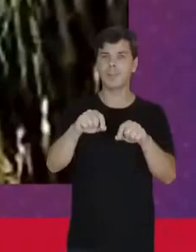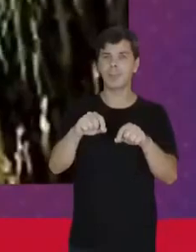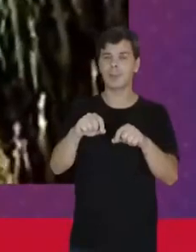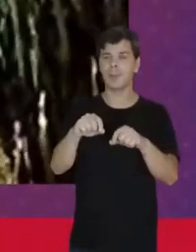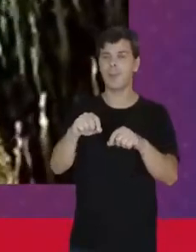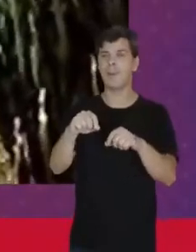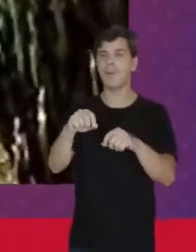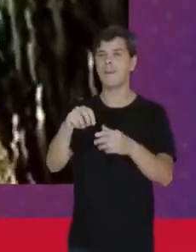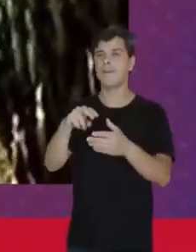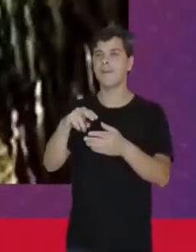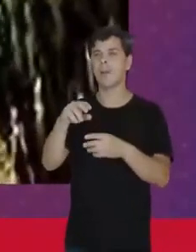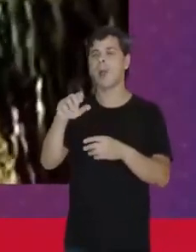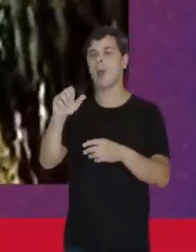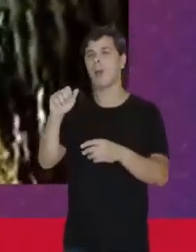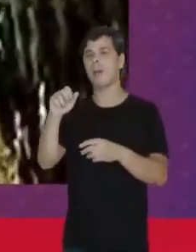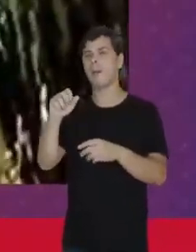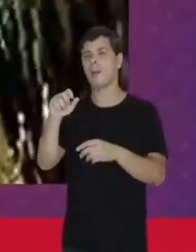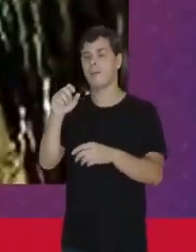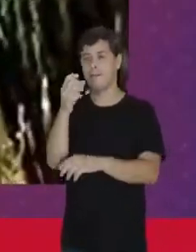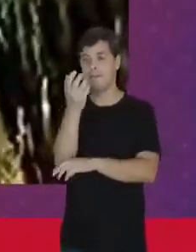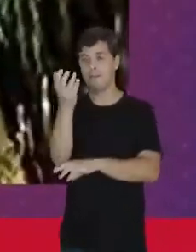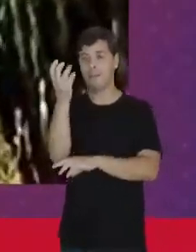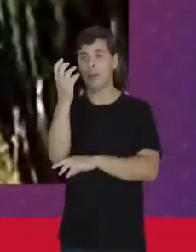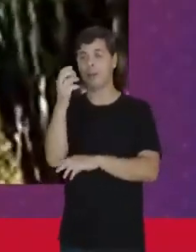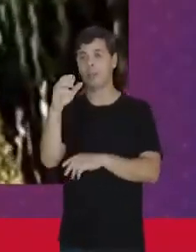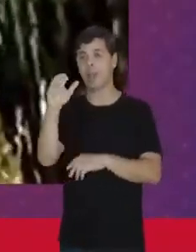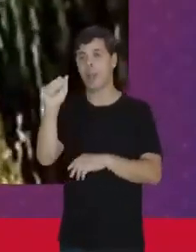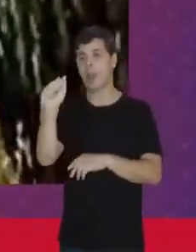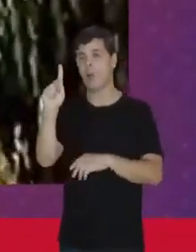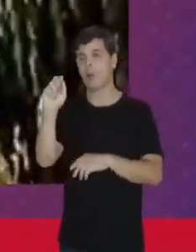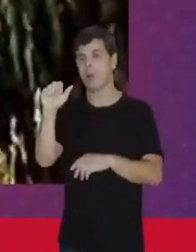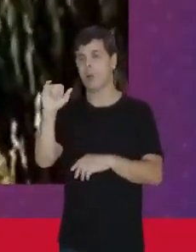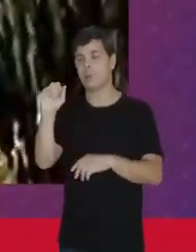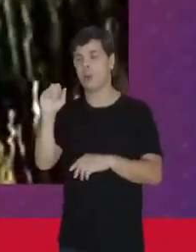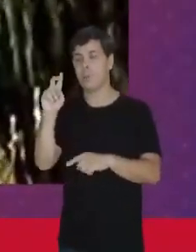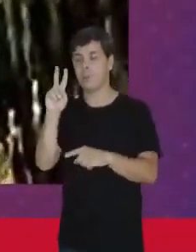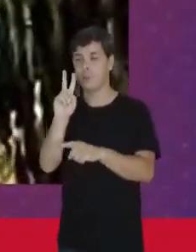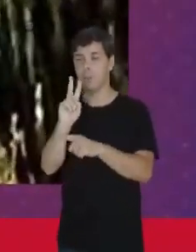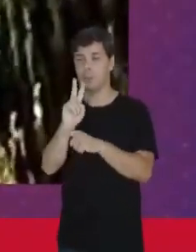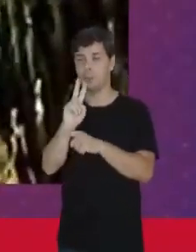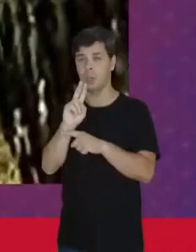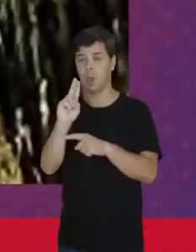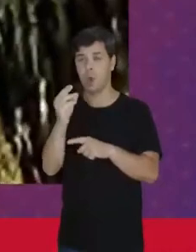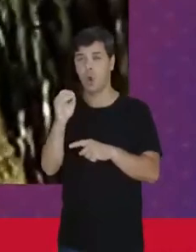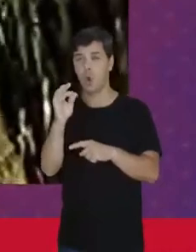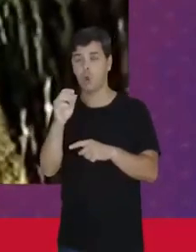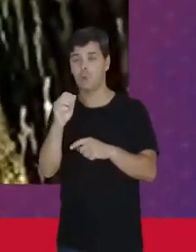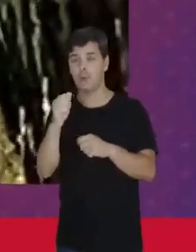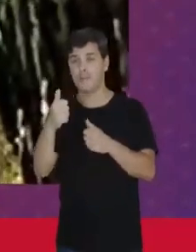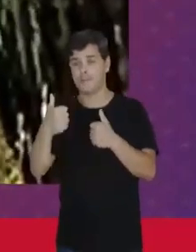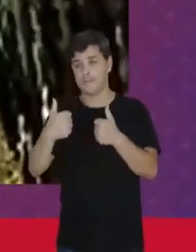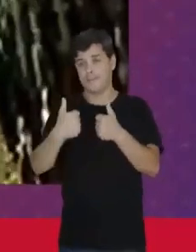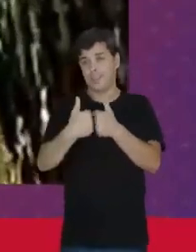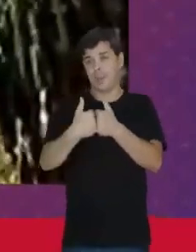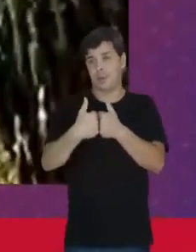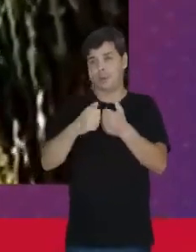pés de eucalipto, para modo de já proteger a minha horta. E a minha horta fica do lado de